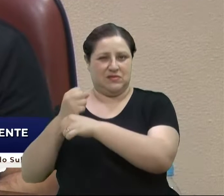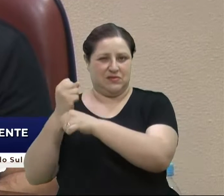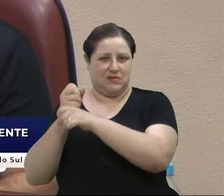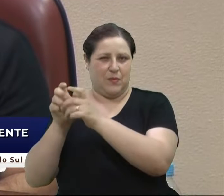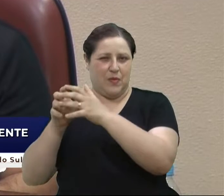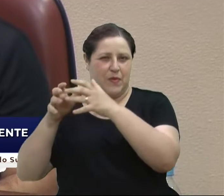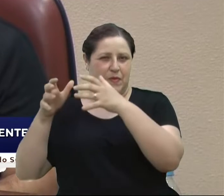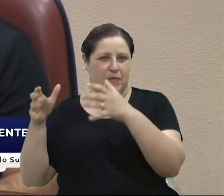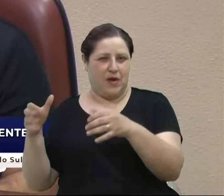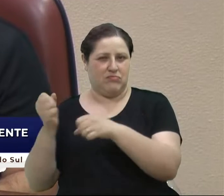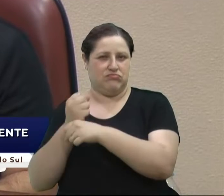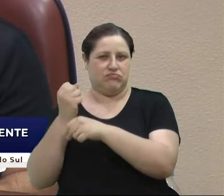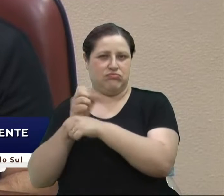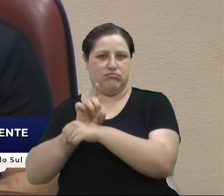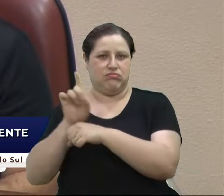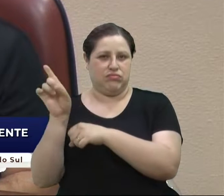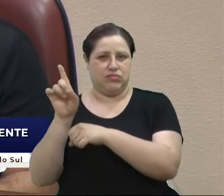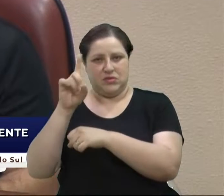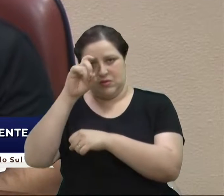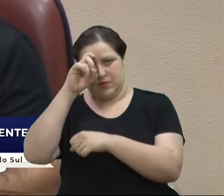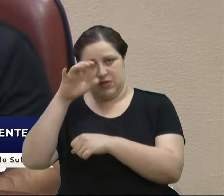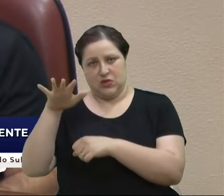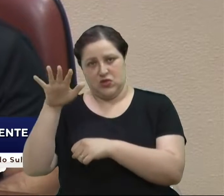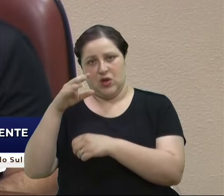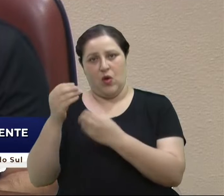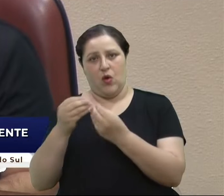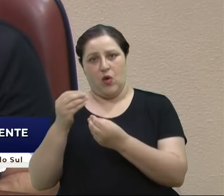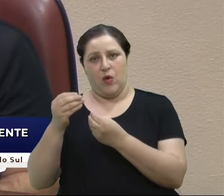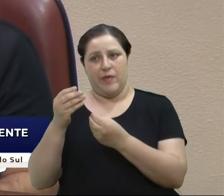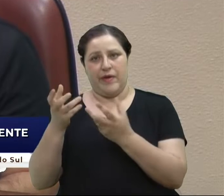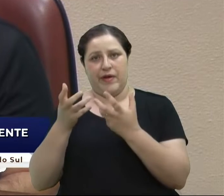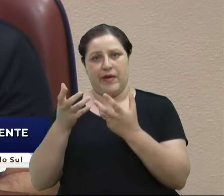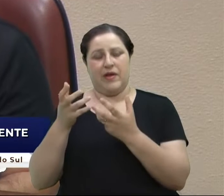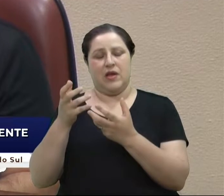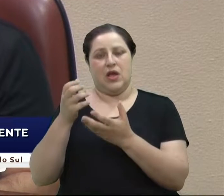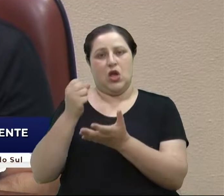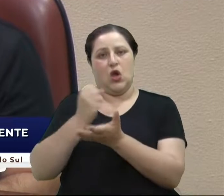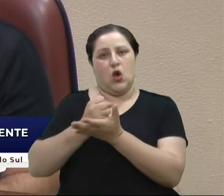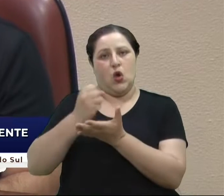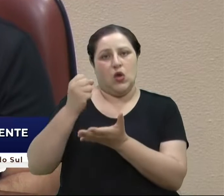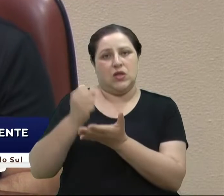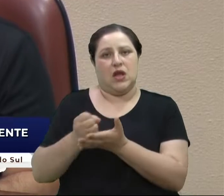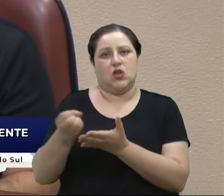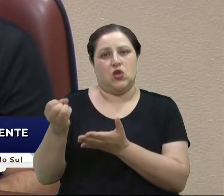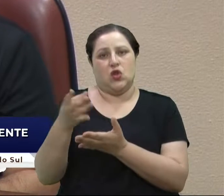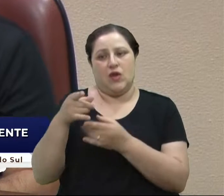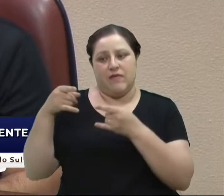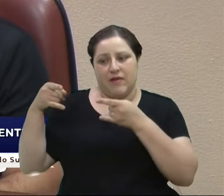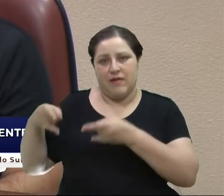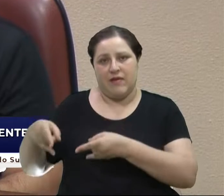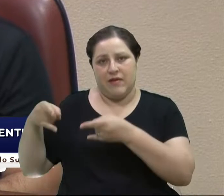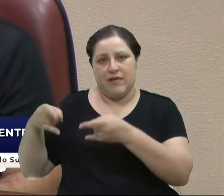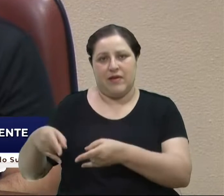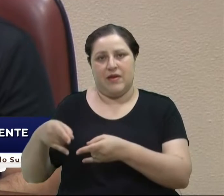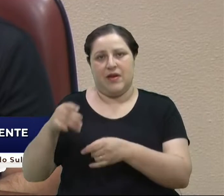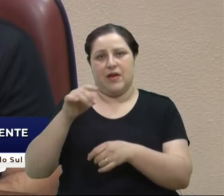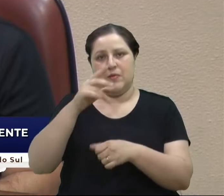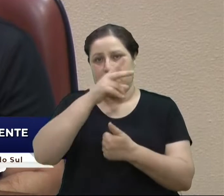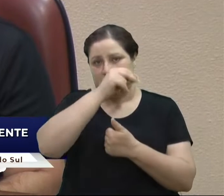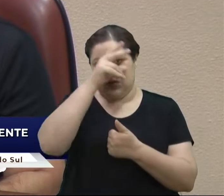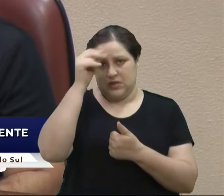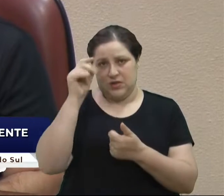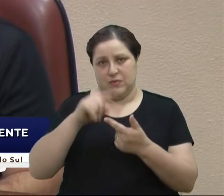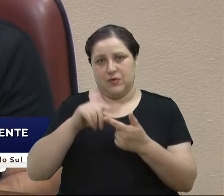forma que pretende, né, contratualizar novos leitos com o município, com o Estado, com a União. Quero saudar também a